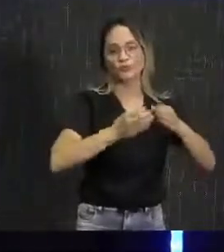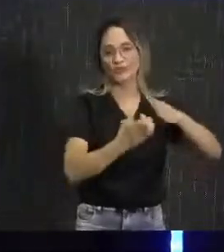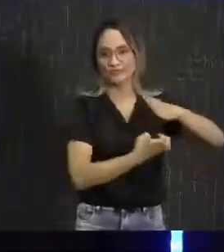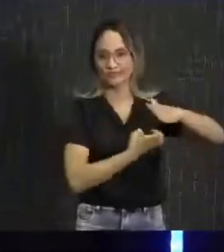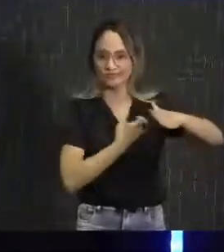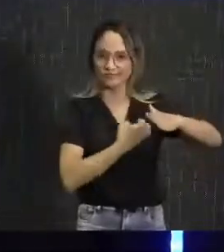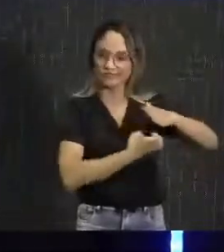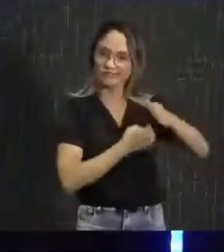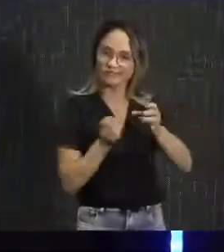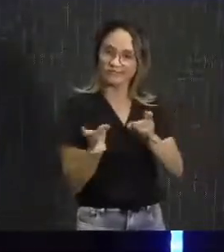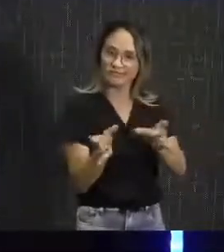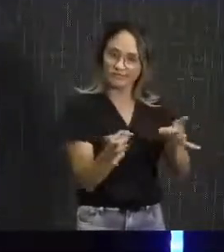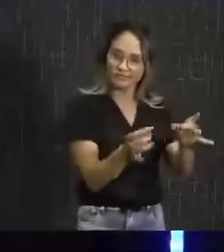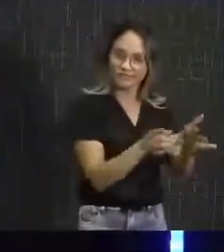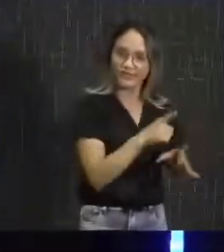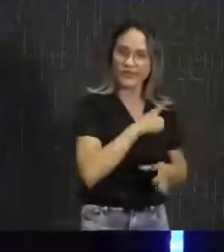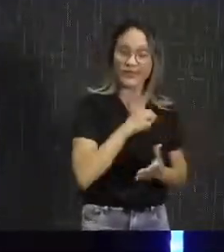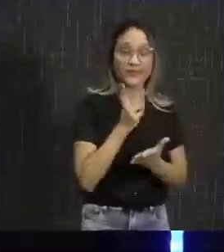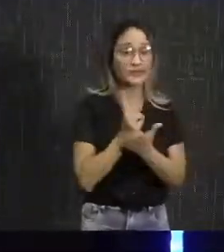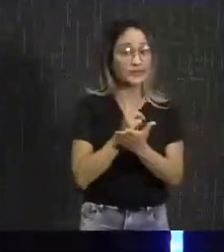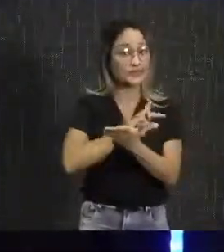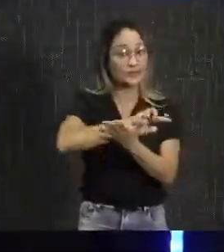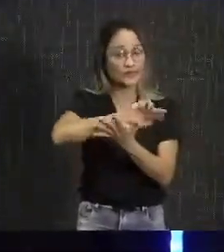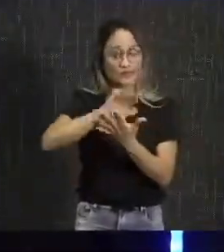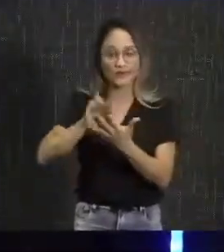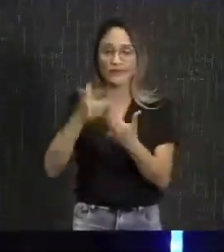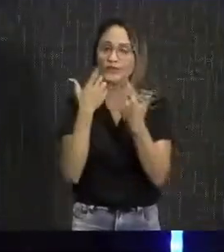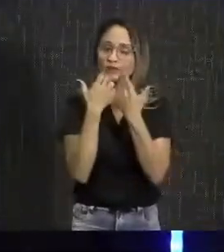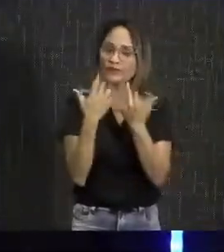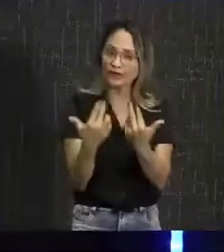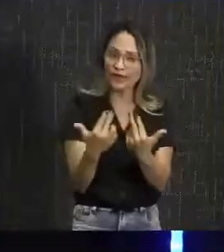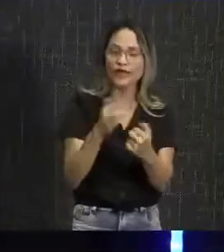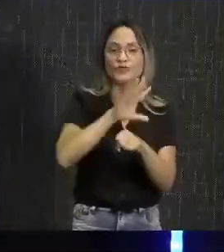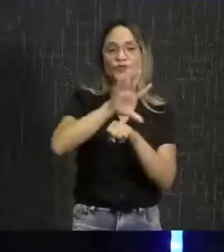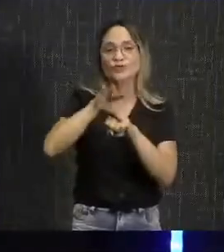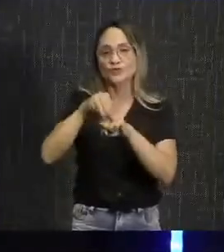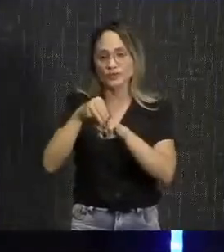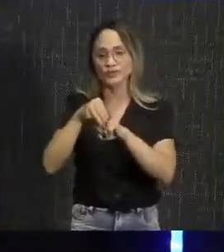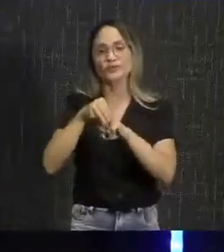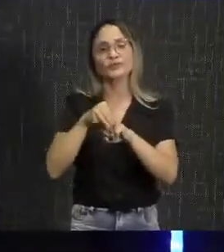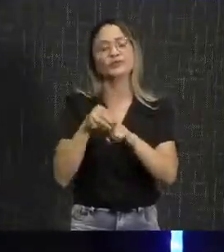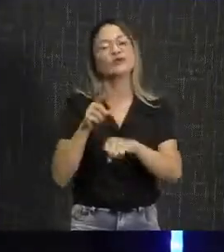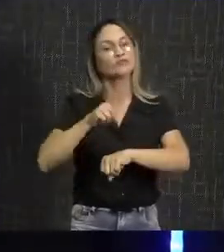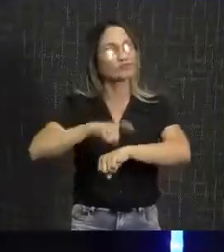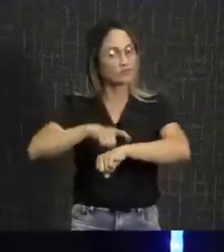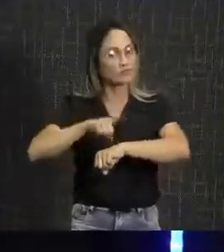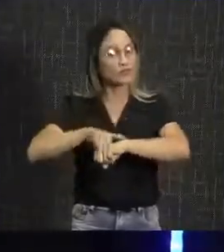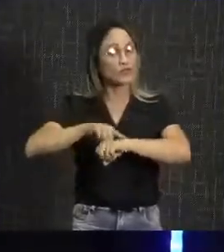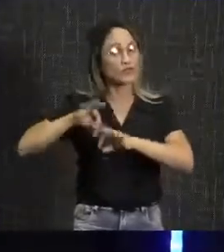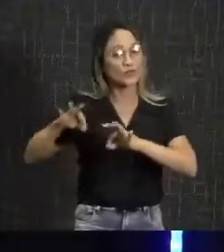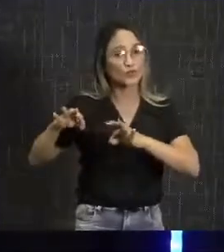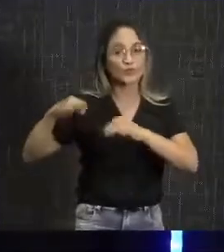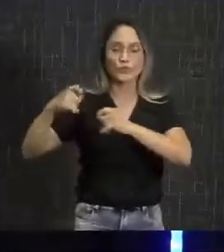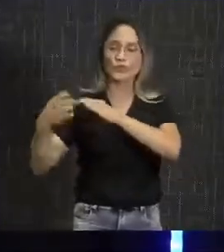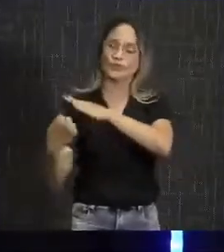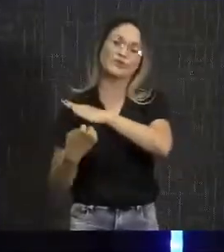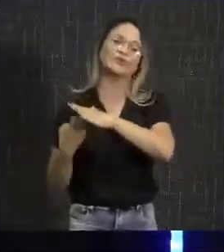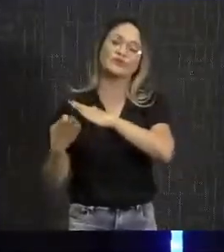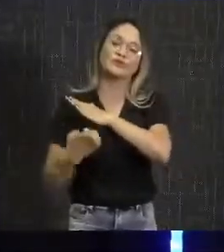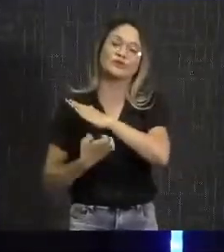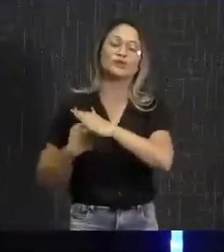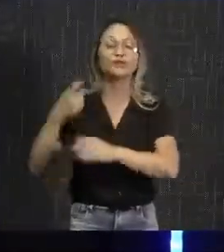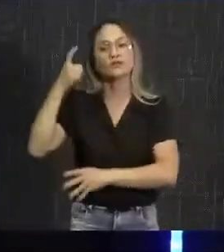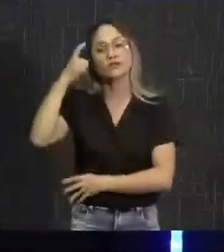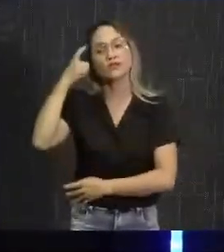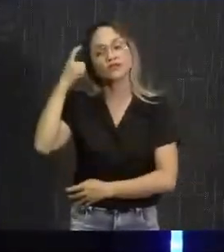que traz muitas novidades, traz muito conhecimento. E, enfim, esse é o momento que todos os empreendedores estão pensando,